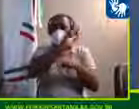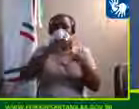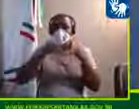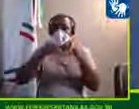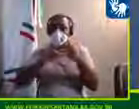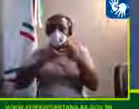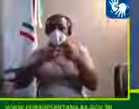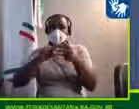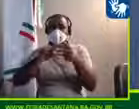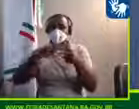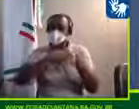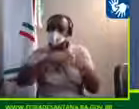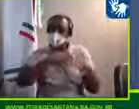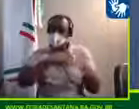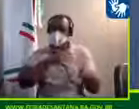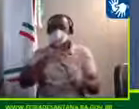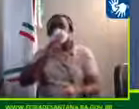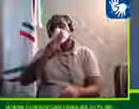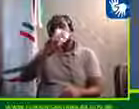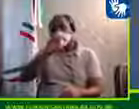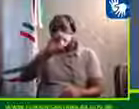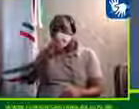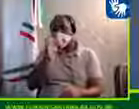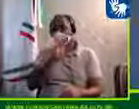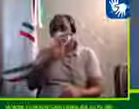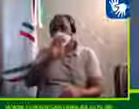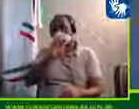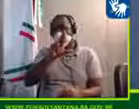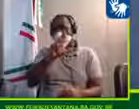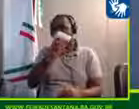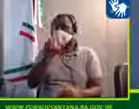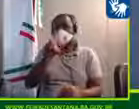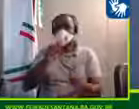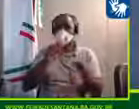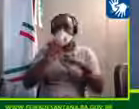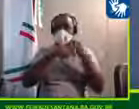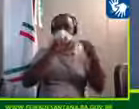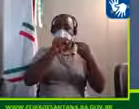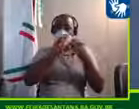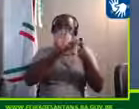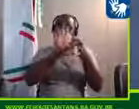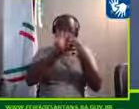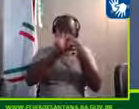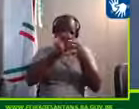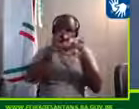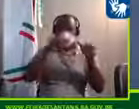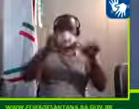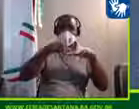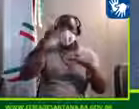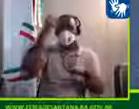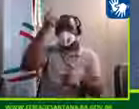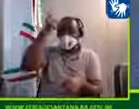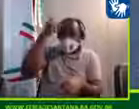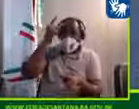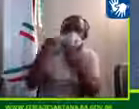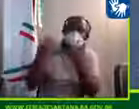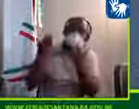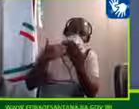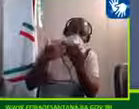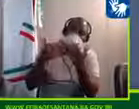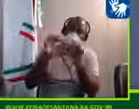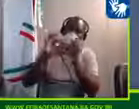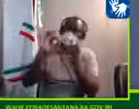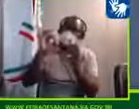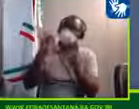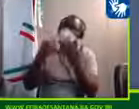de Salvador, com o Bruno Barral. Estamos ligados com o pessoal lá em São Paulo para poder a gente ver uma alternativa que seja, no